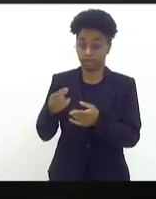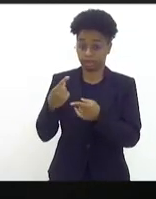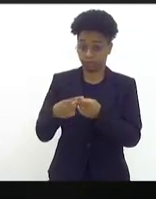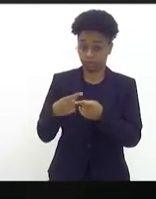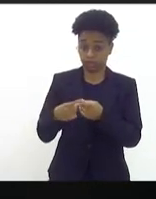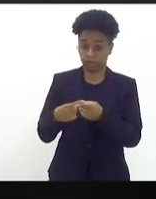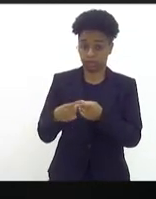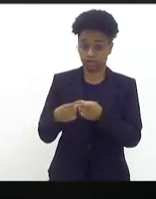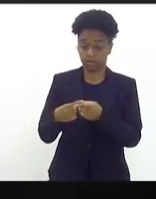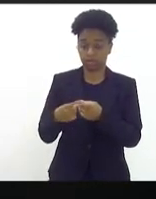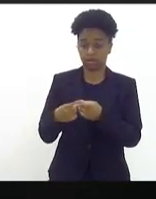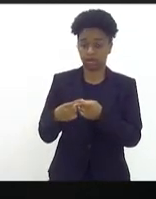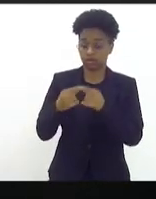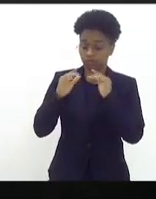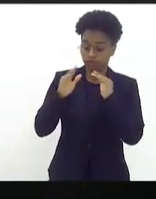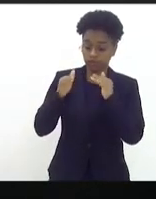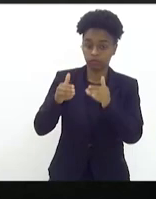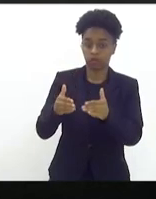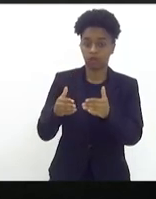a uma questão